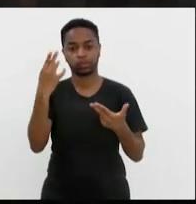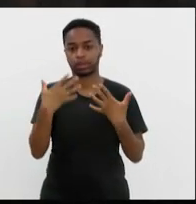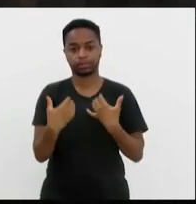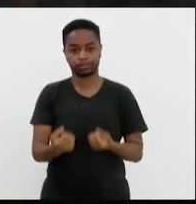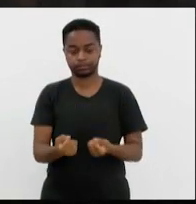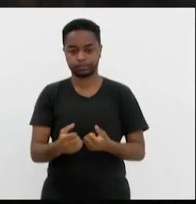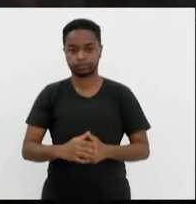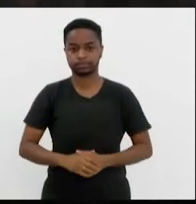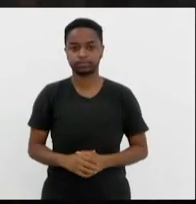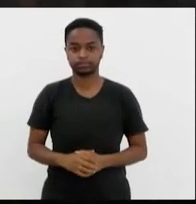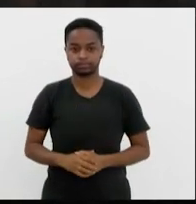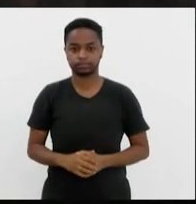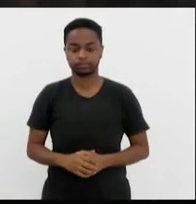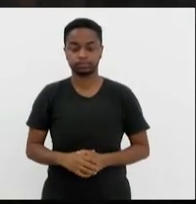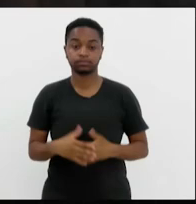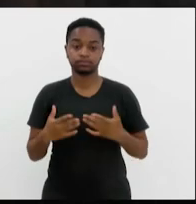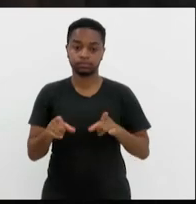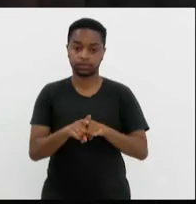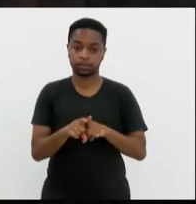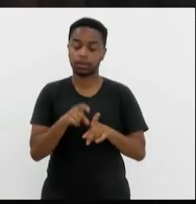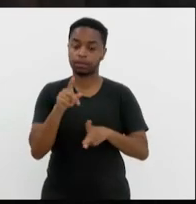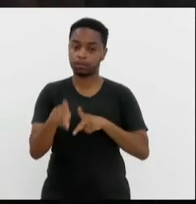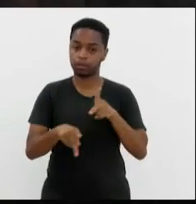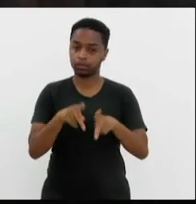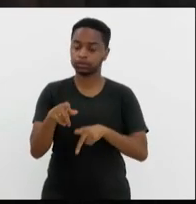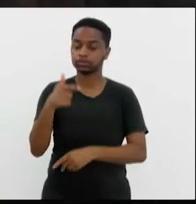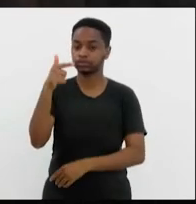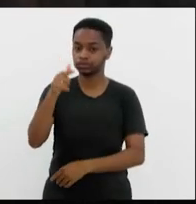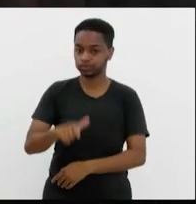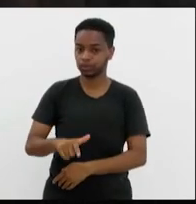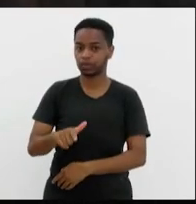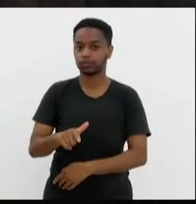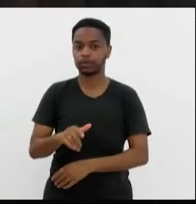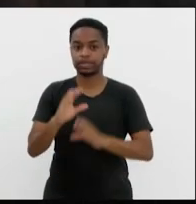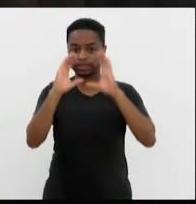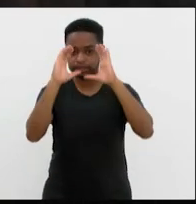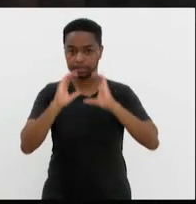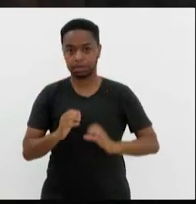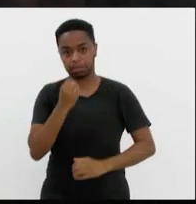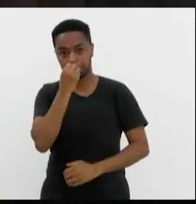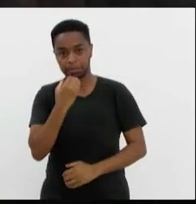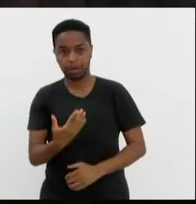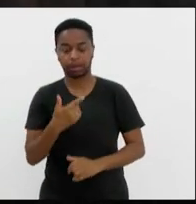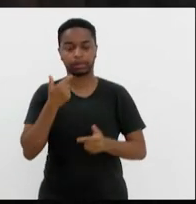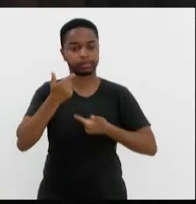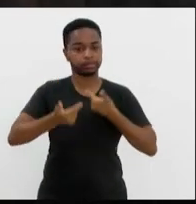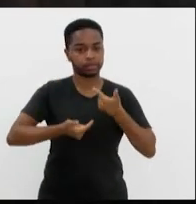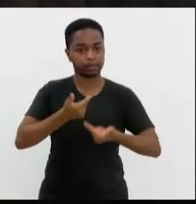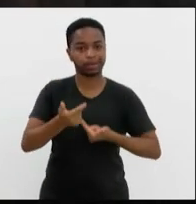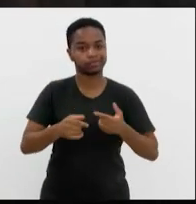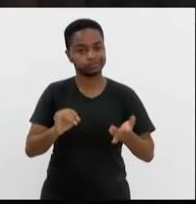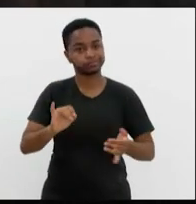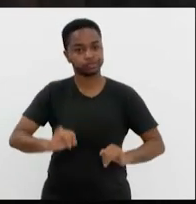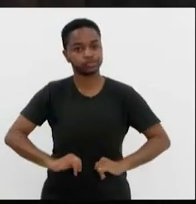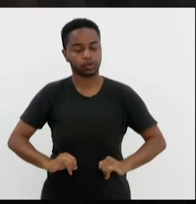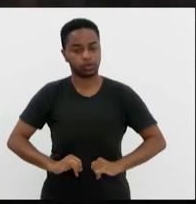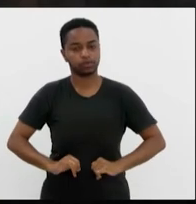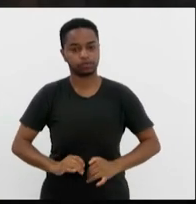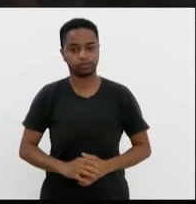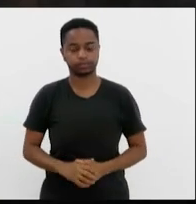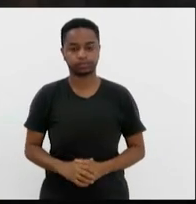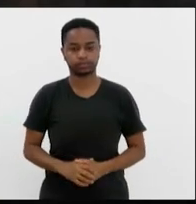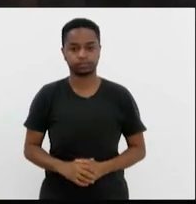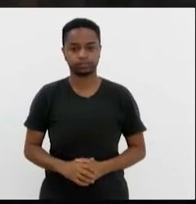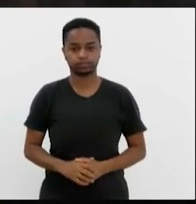admitir. E a população, mais uma vez, o cidadão de bem, o trabalhador, é que sofre.